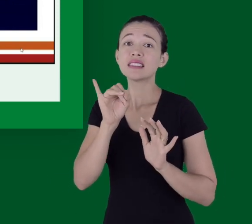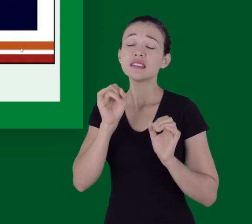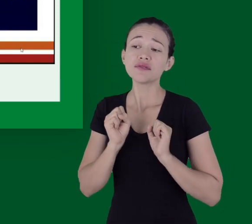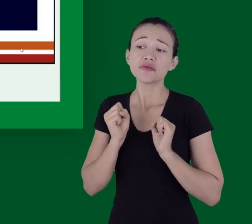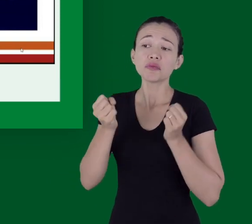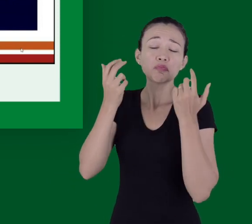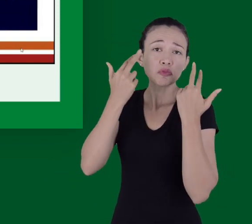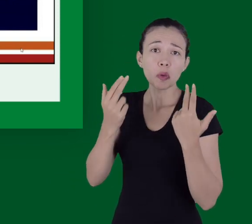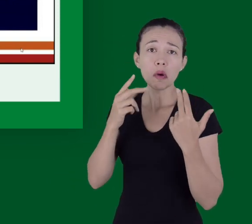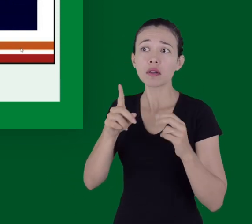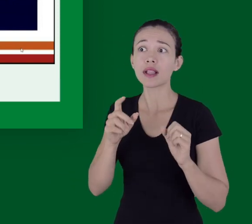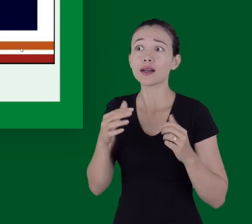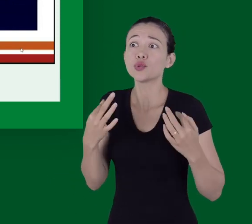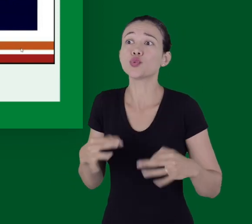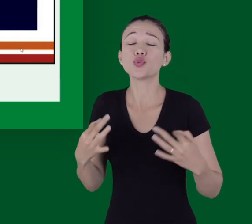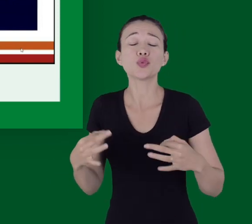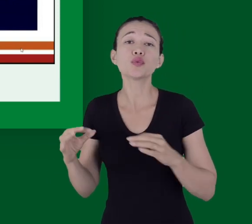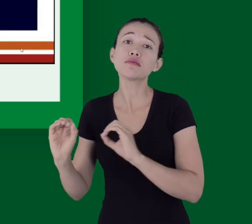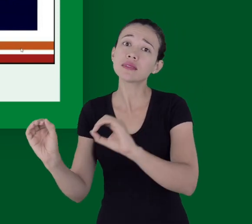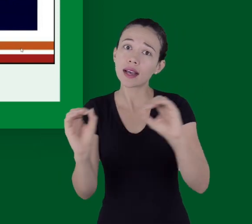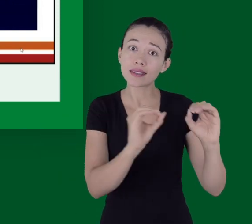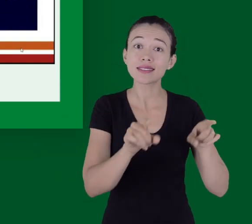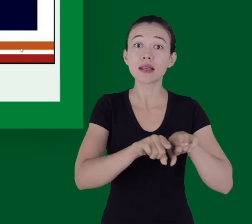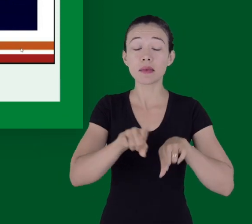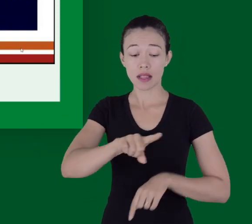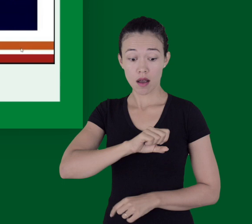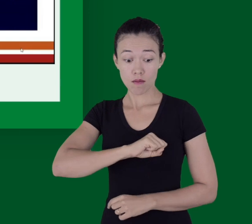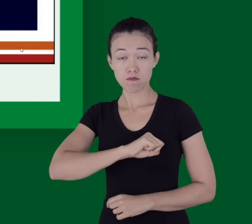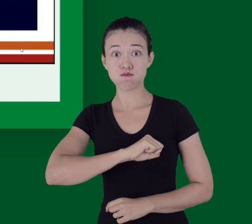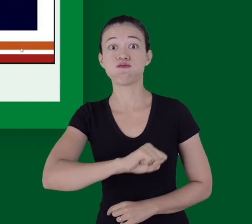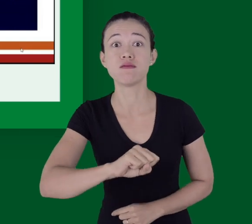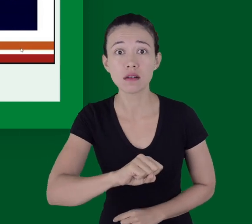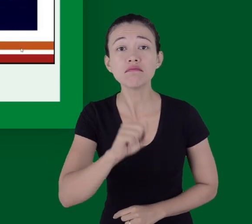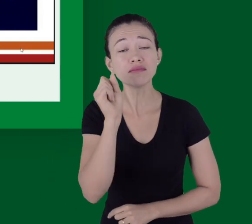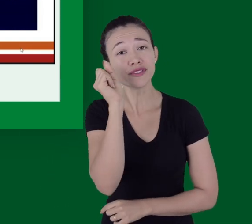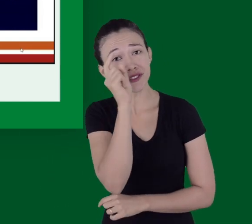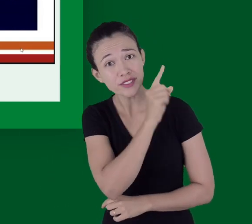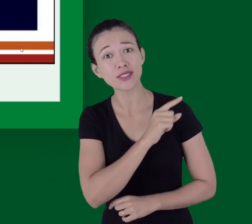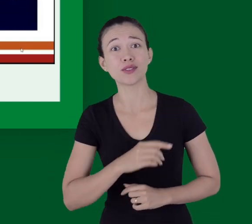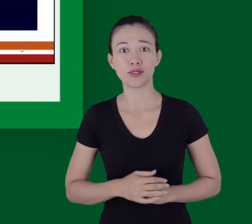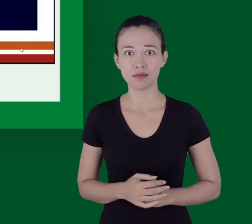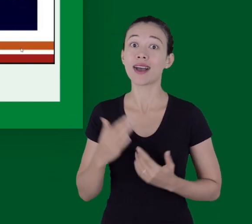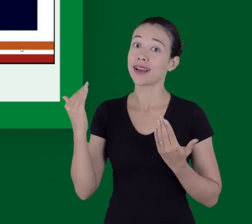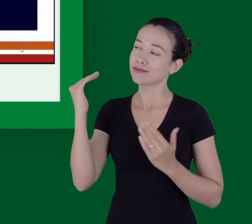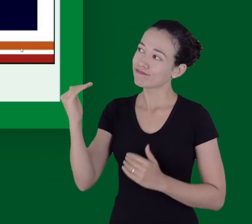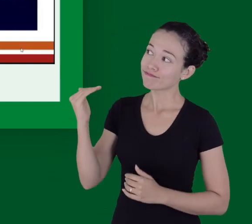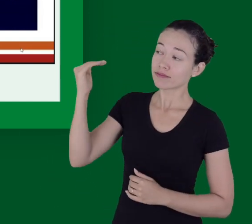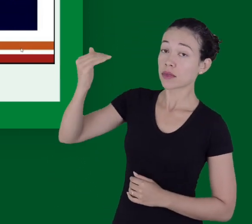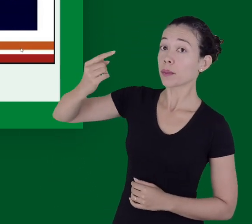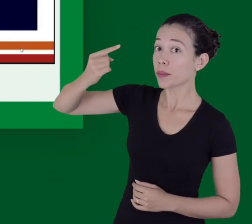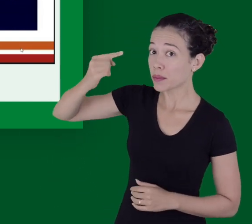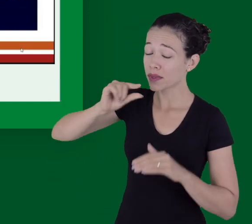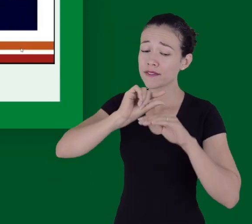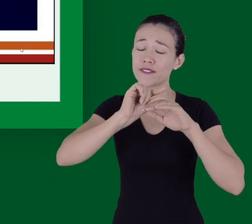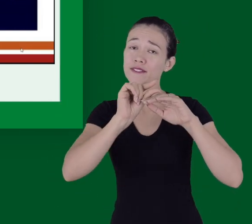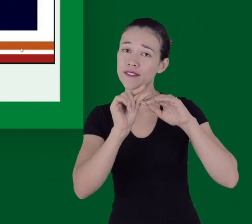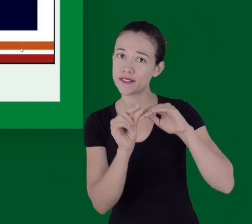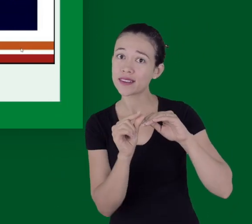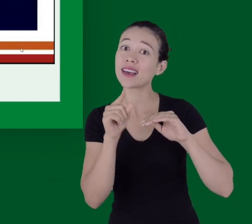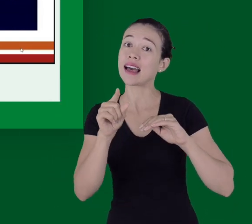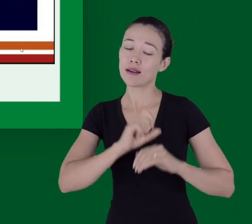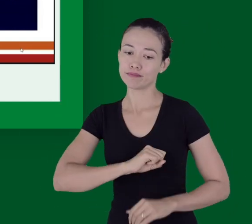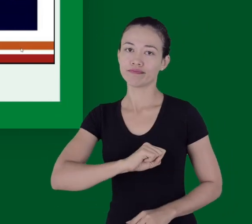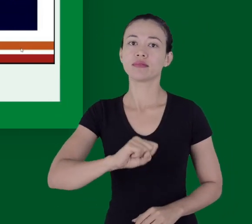fechar esse lumen completamente do que o primeiro, que a capa fibrosa é bem fininha. Então, é essa a diferenciação que a gente